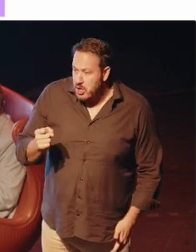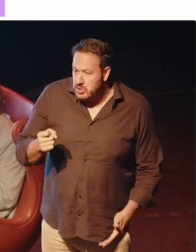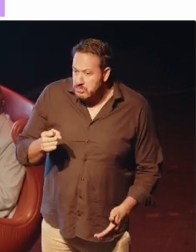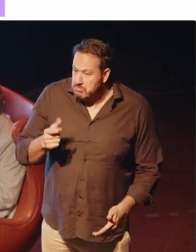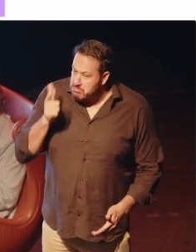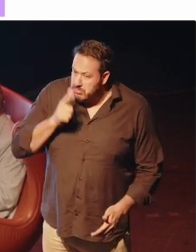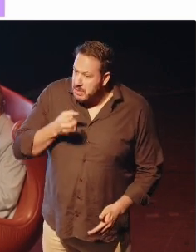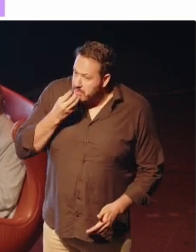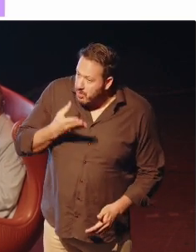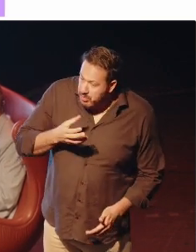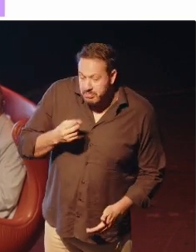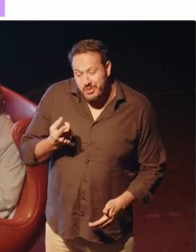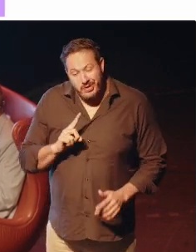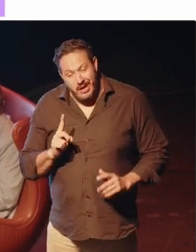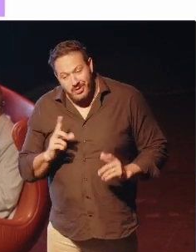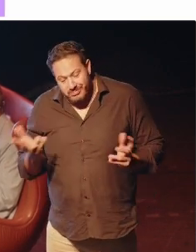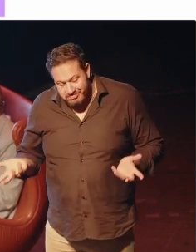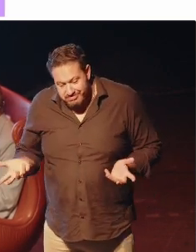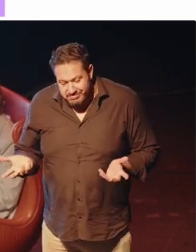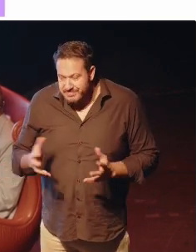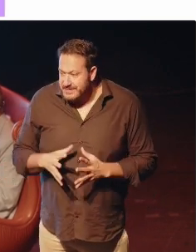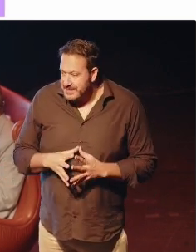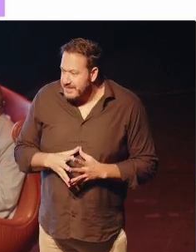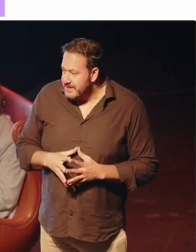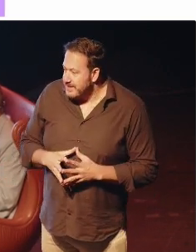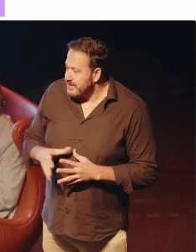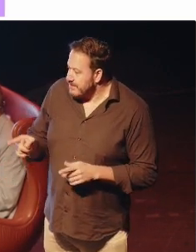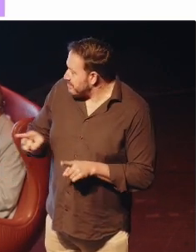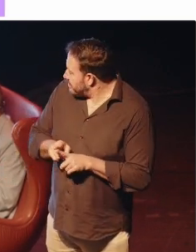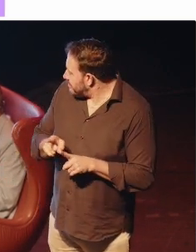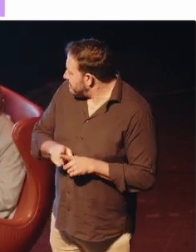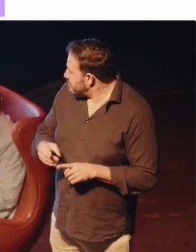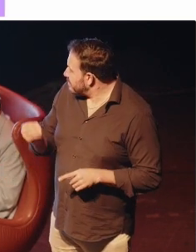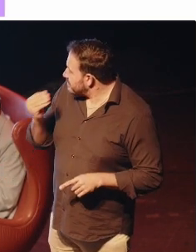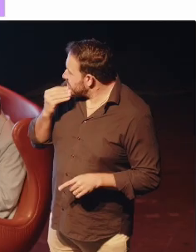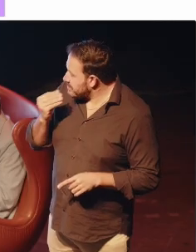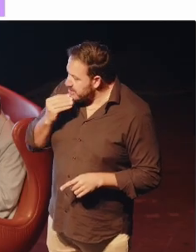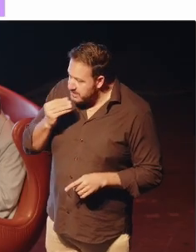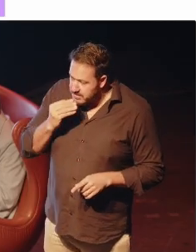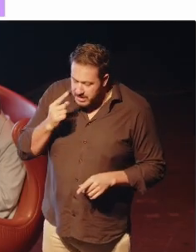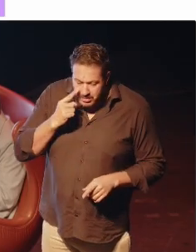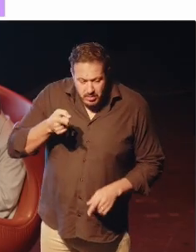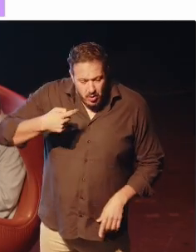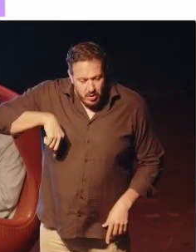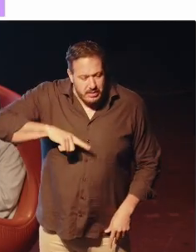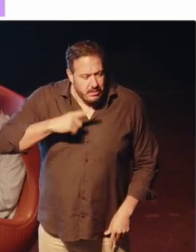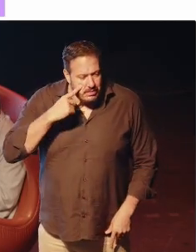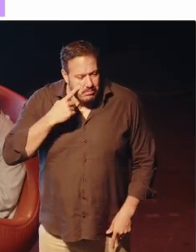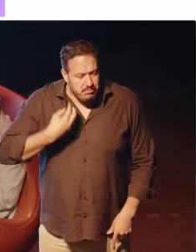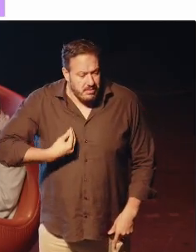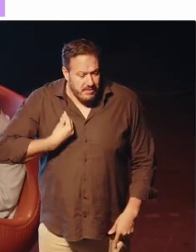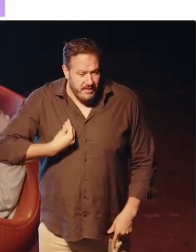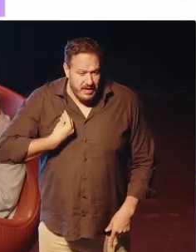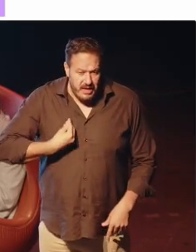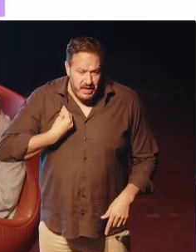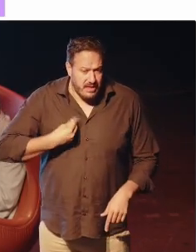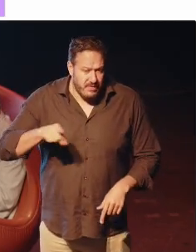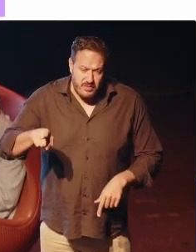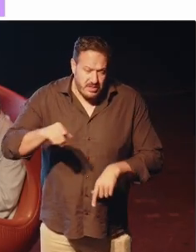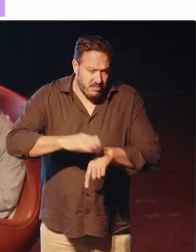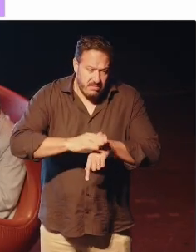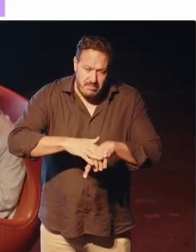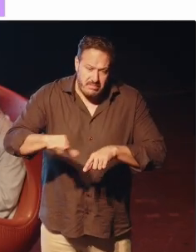beneficiar ou não, né? E o testamento vital, né? Eu acho que você tem que ter as escolhas da sua